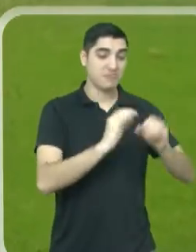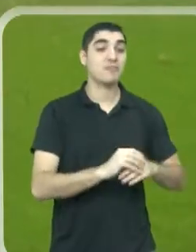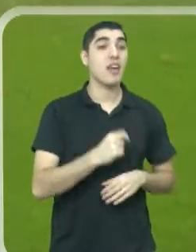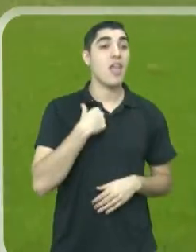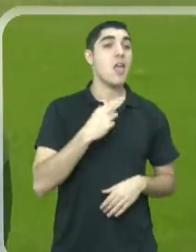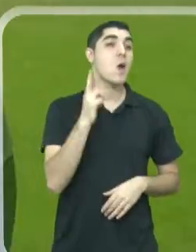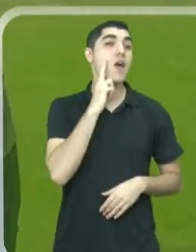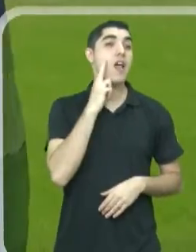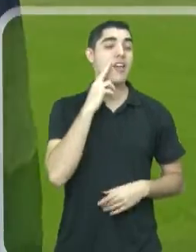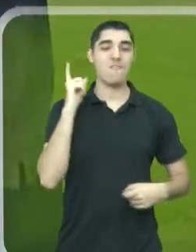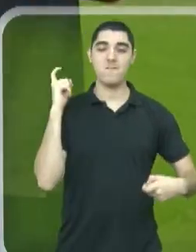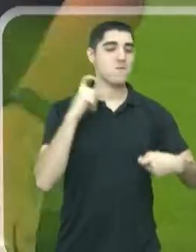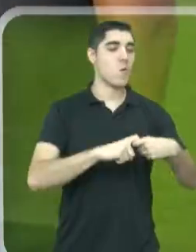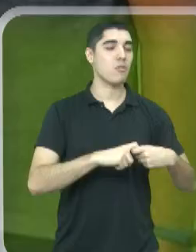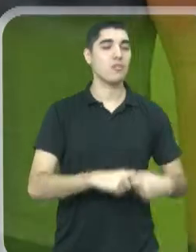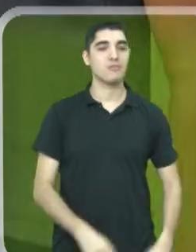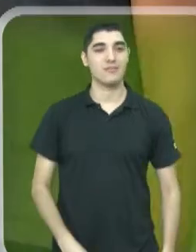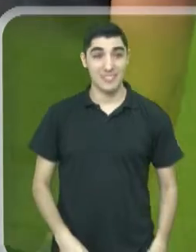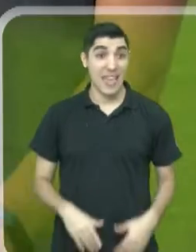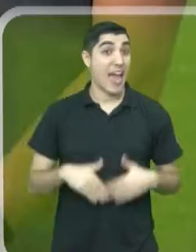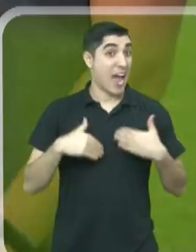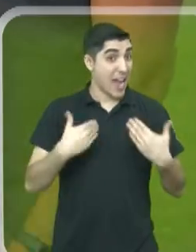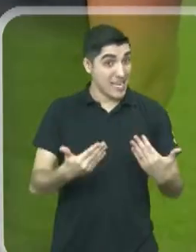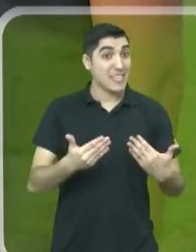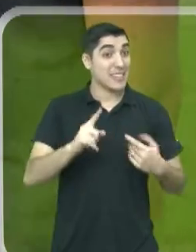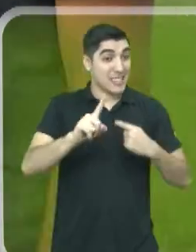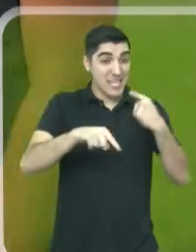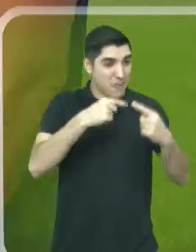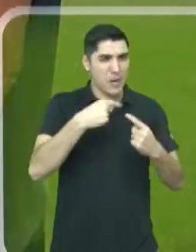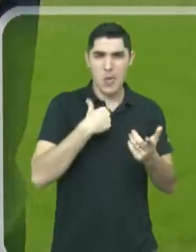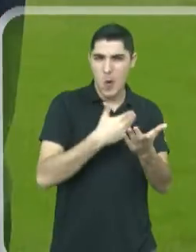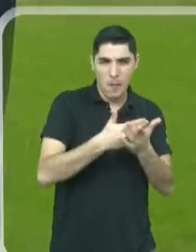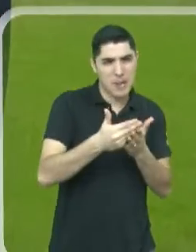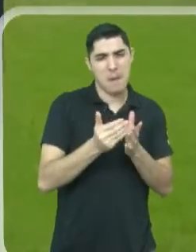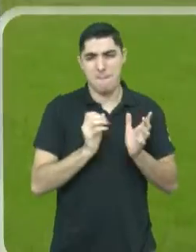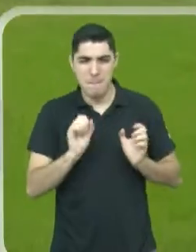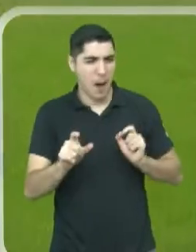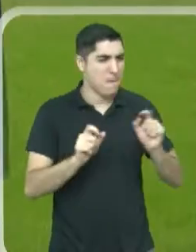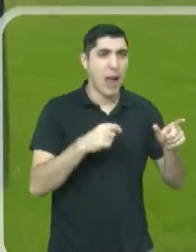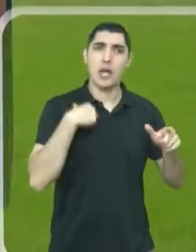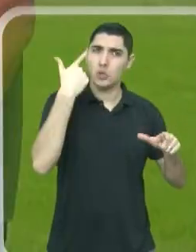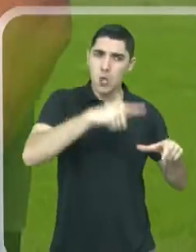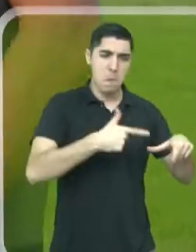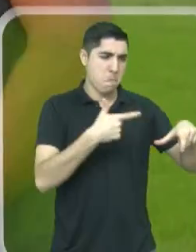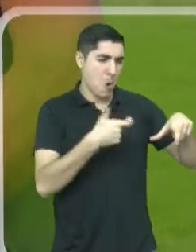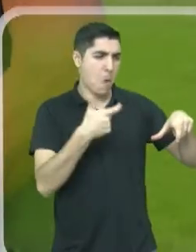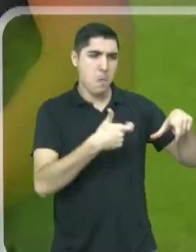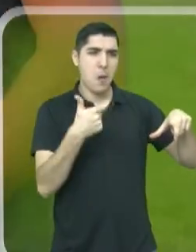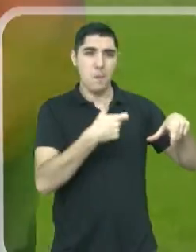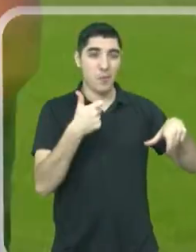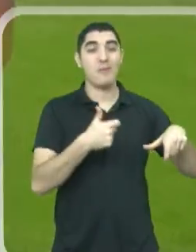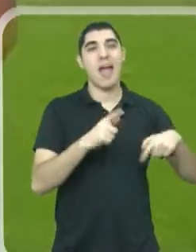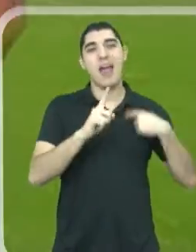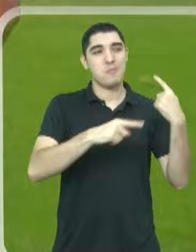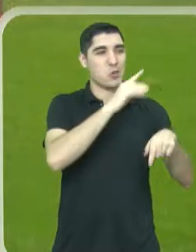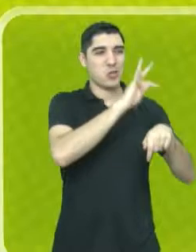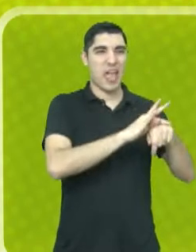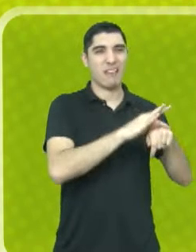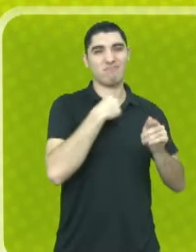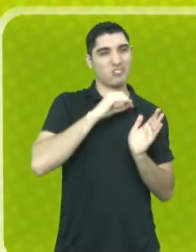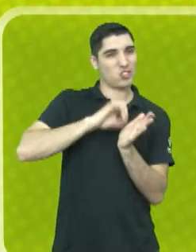de volta. E aí, dali eu comecei a jogar, comecei a fazer gol de novo e aí o Walter não teve como me deixar de